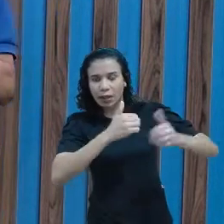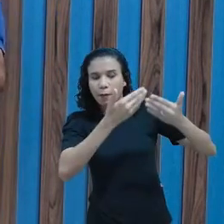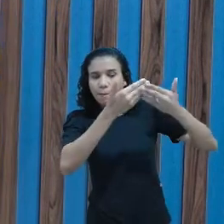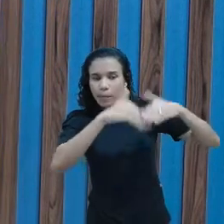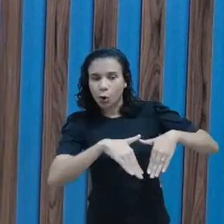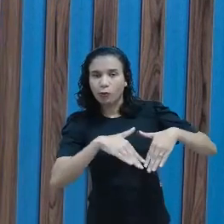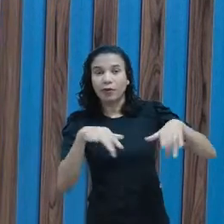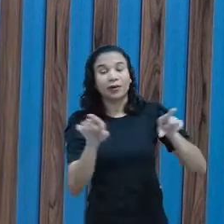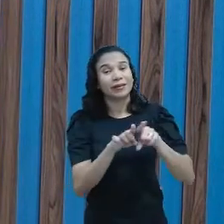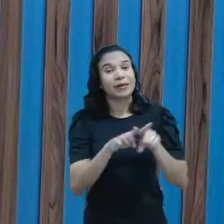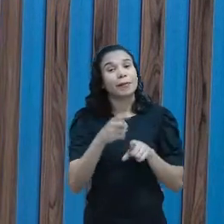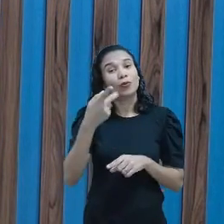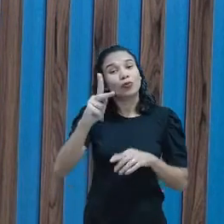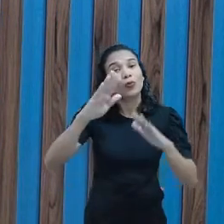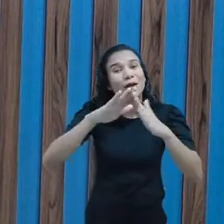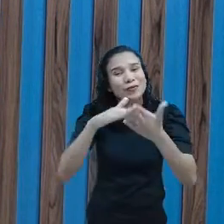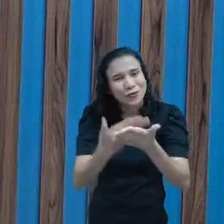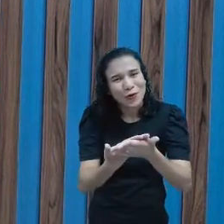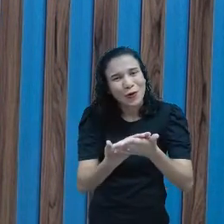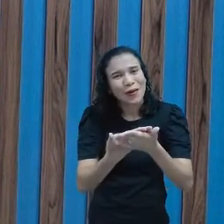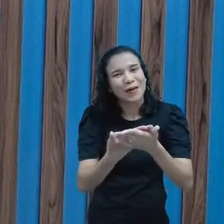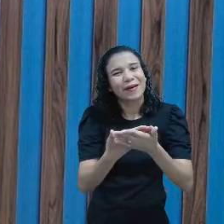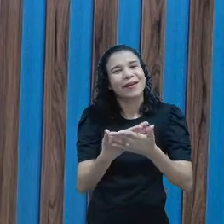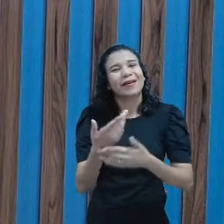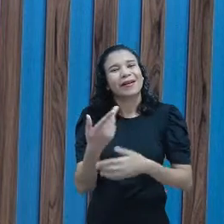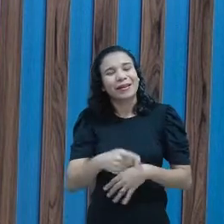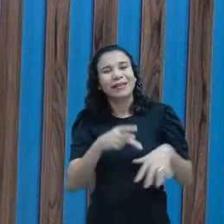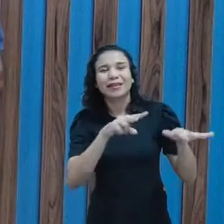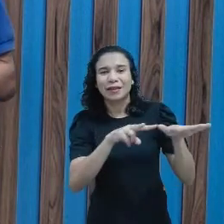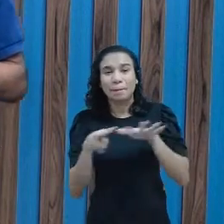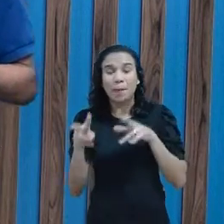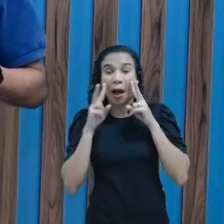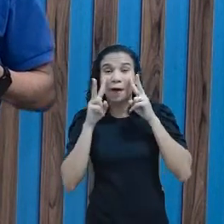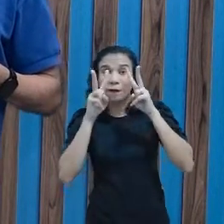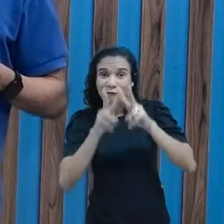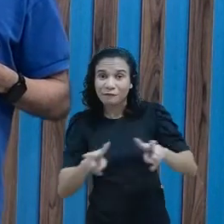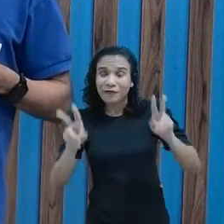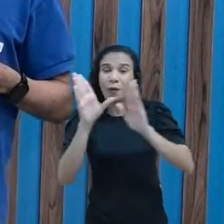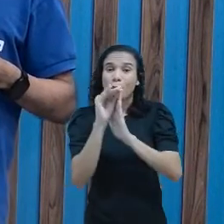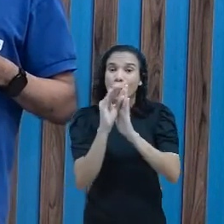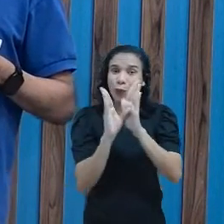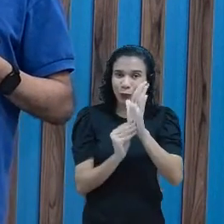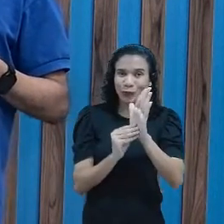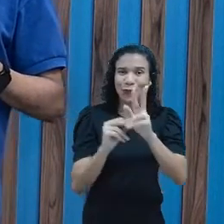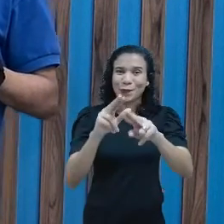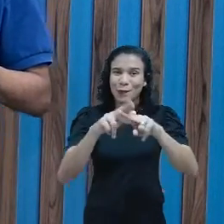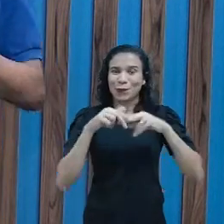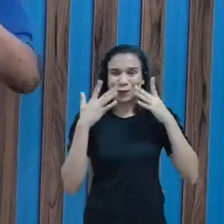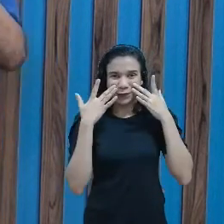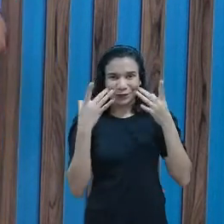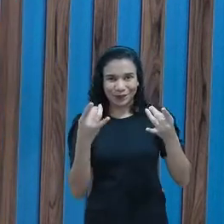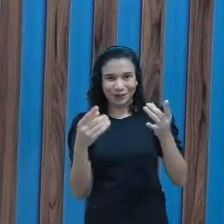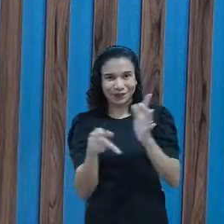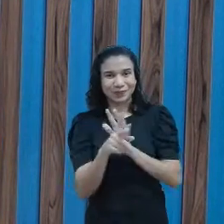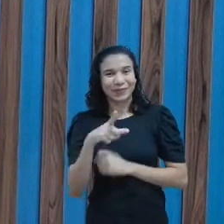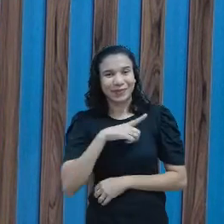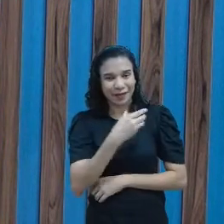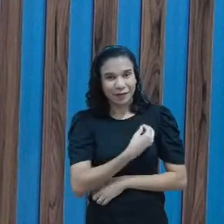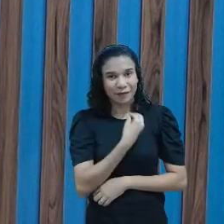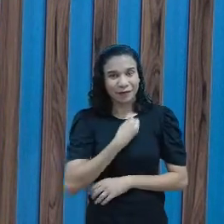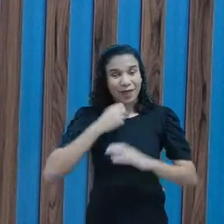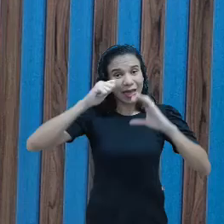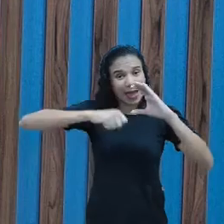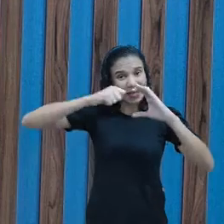externas e também na sua escola, por que não? Porque está na semana aí que vocês estão vendo esse conteúdo, por isso vocês estão aí ligadinhos. Compartilhe esse